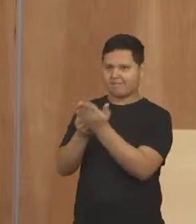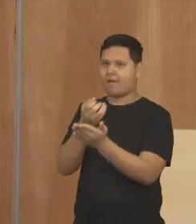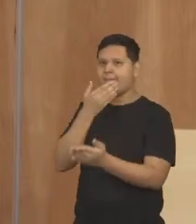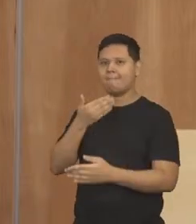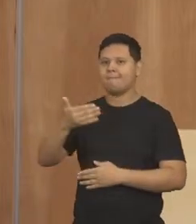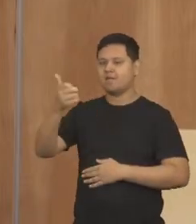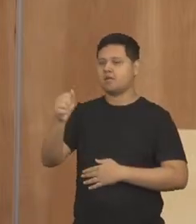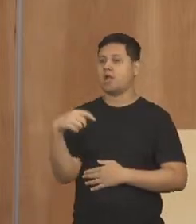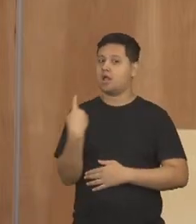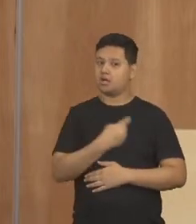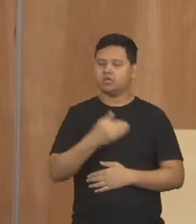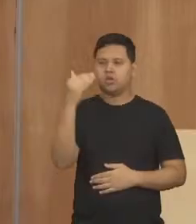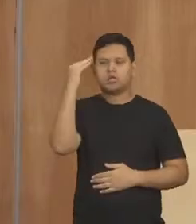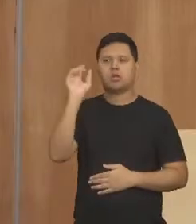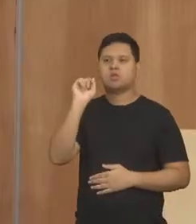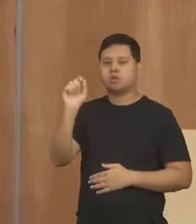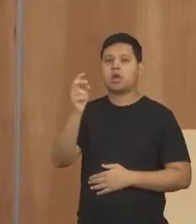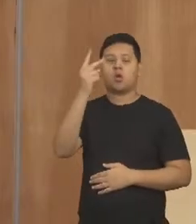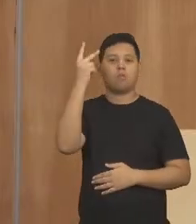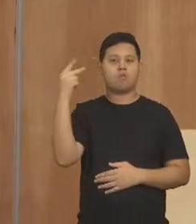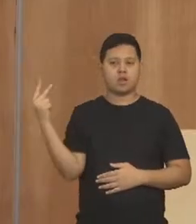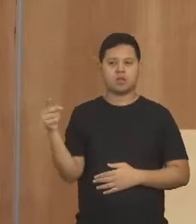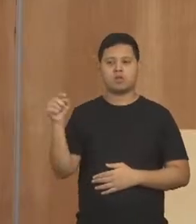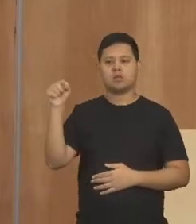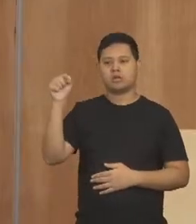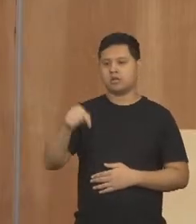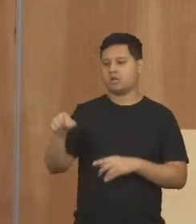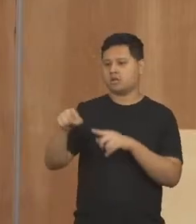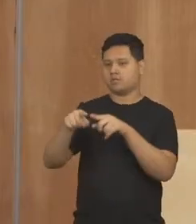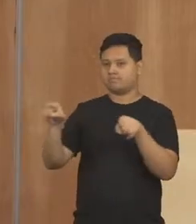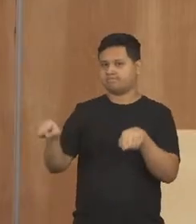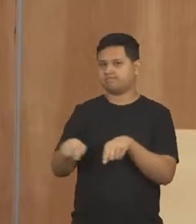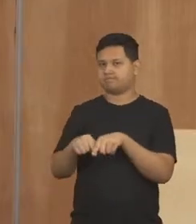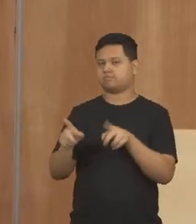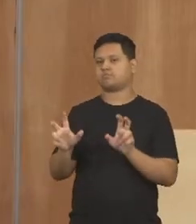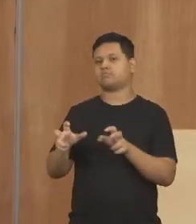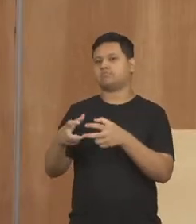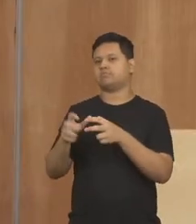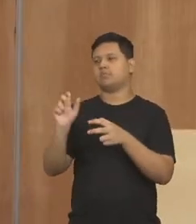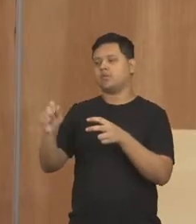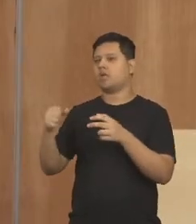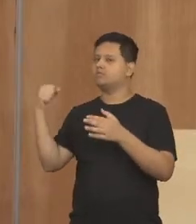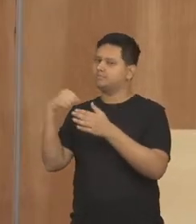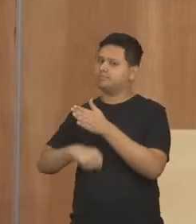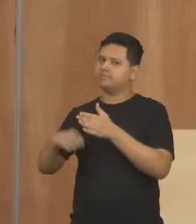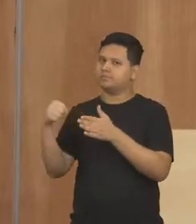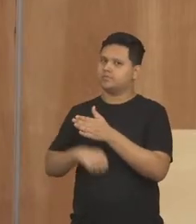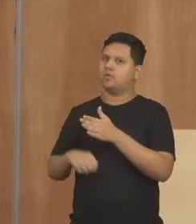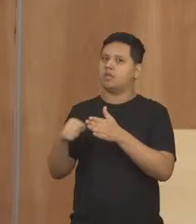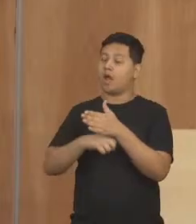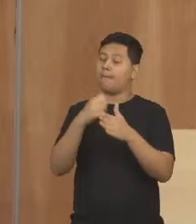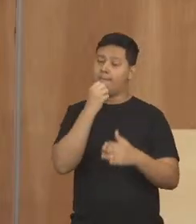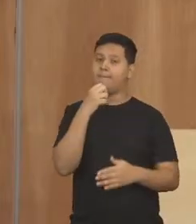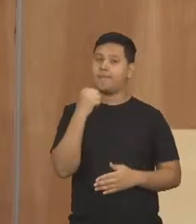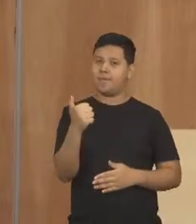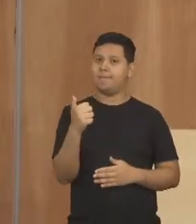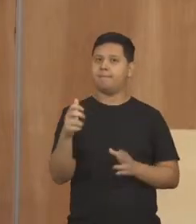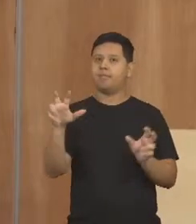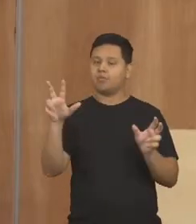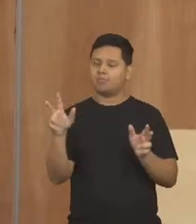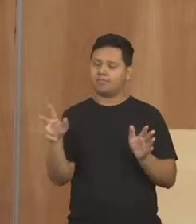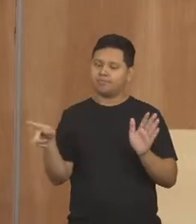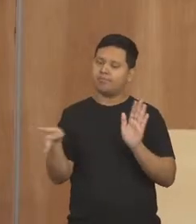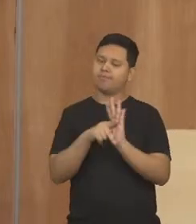a gente entende que o papel dos vereadores e da Câmara dos Vereadores é lutar pelo que é bom para o povo